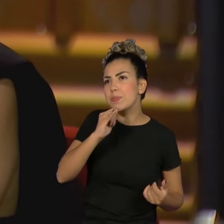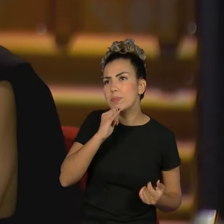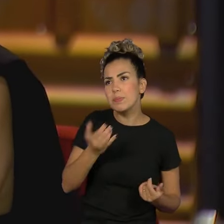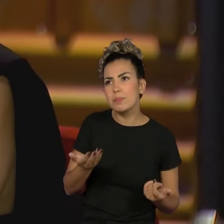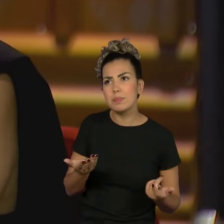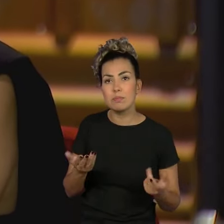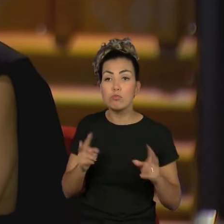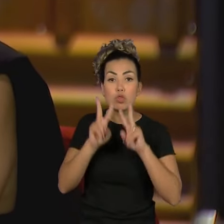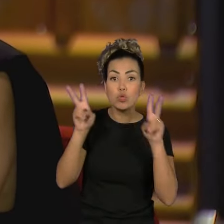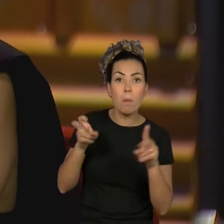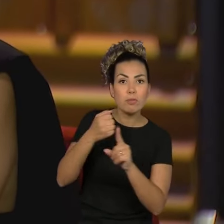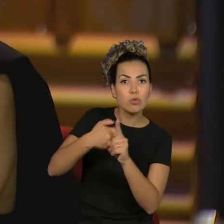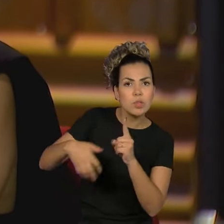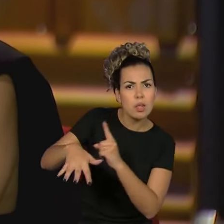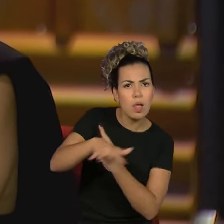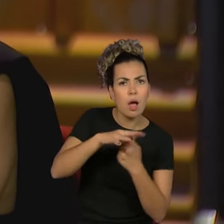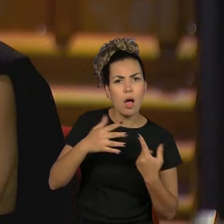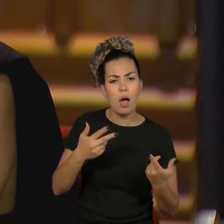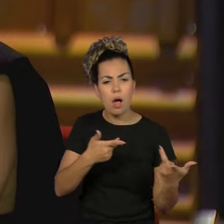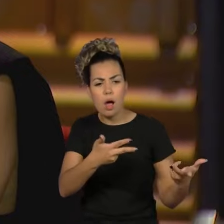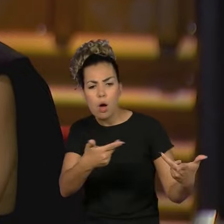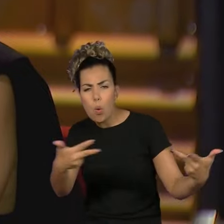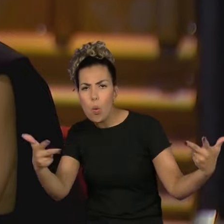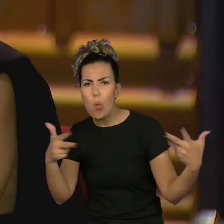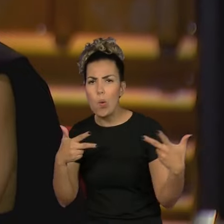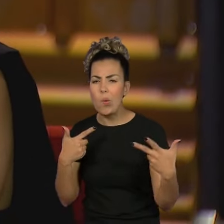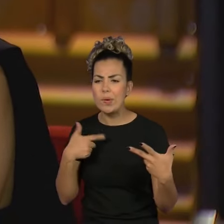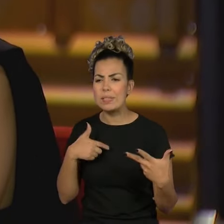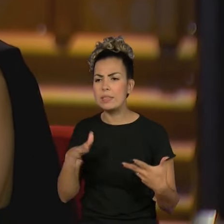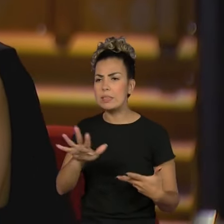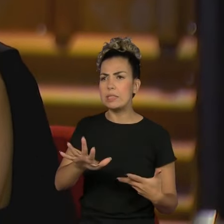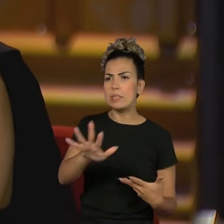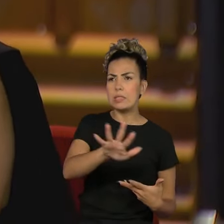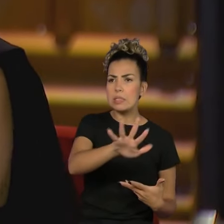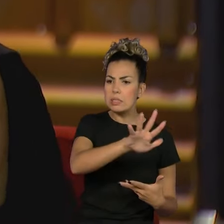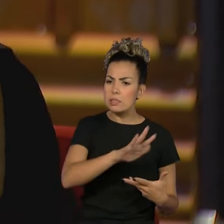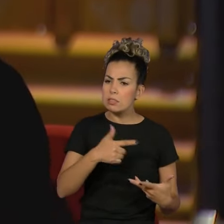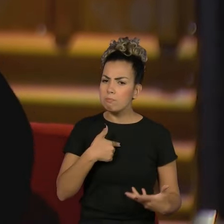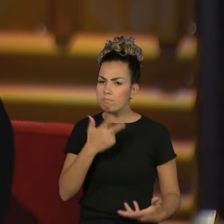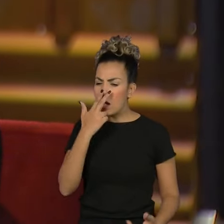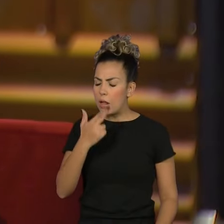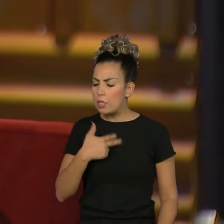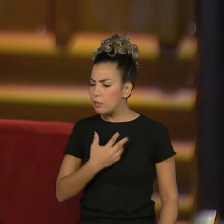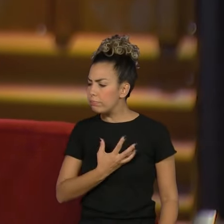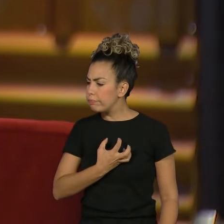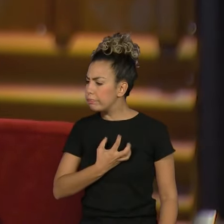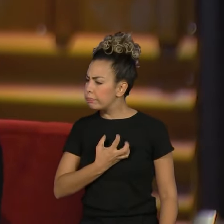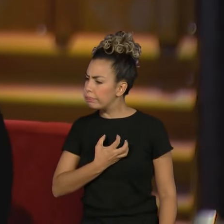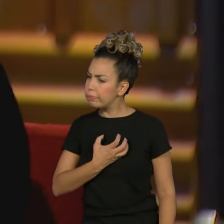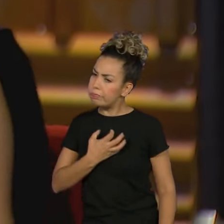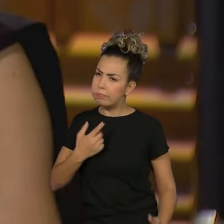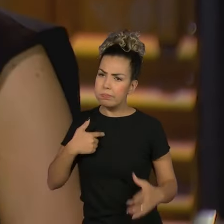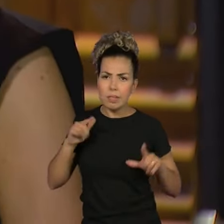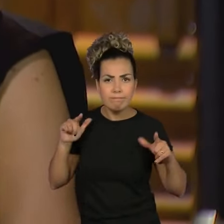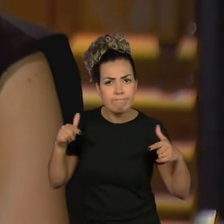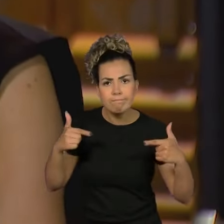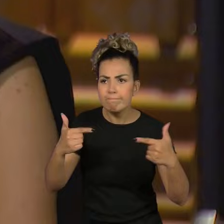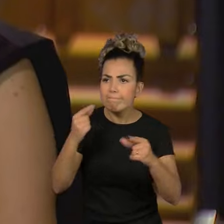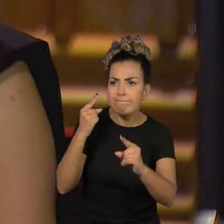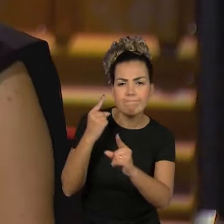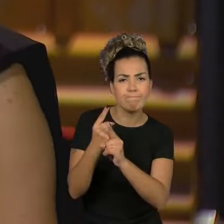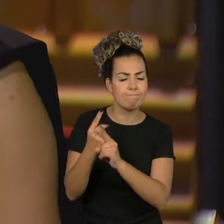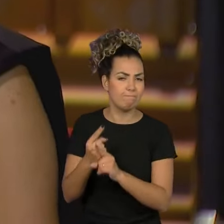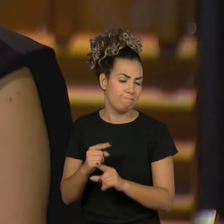sobre a sociedade especialmente sobre o Brasil que eu tenho que sejam latentes e que me movam naquele momento nesse caso é